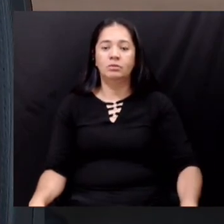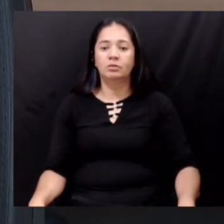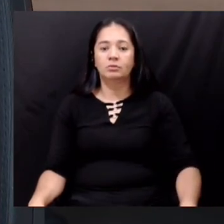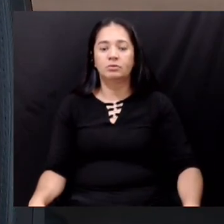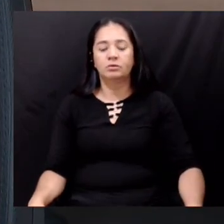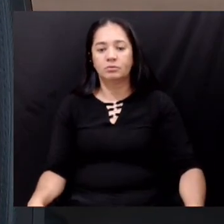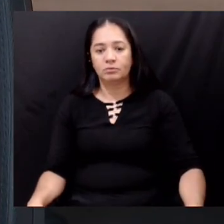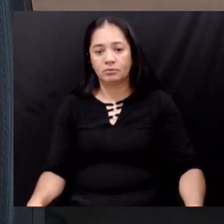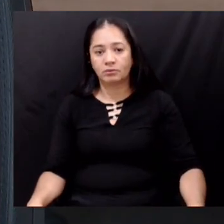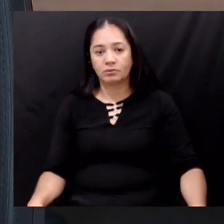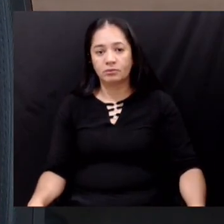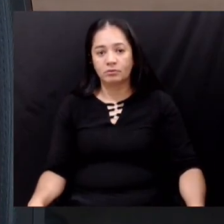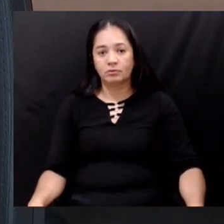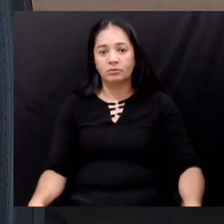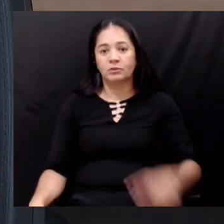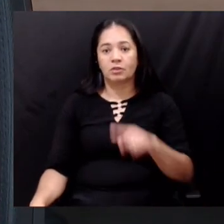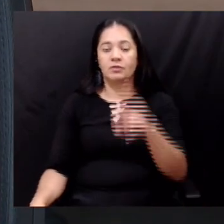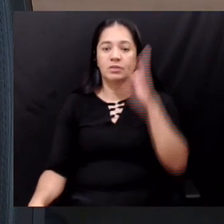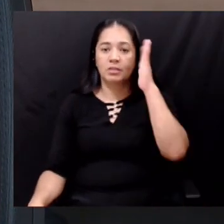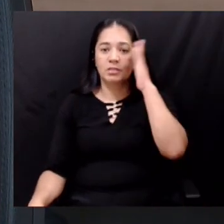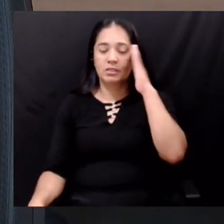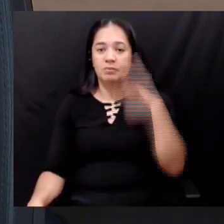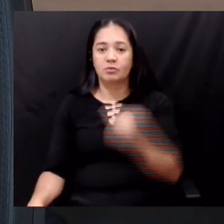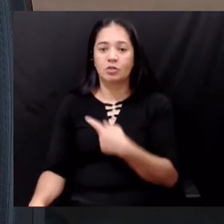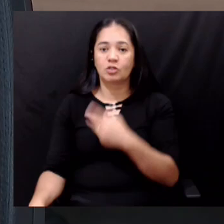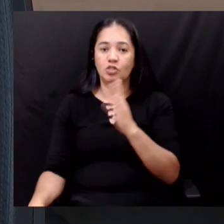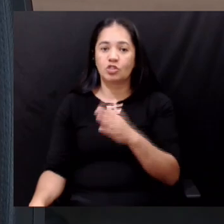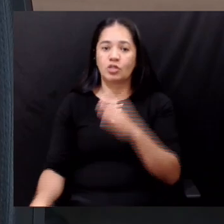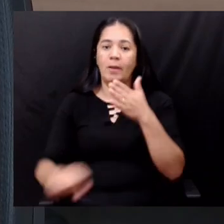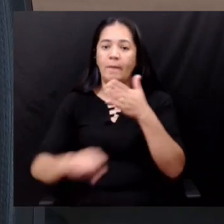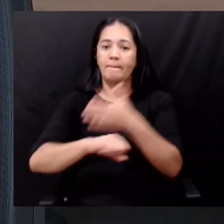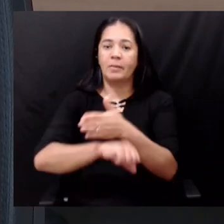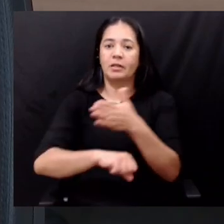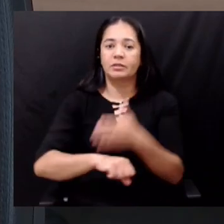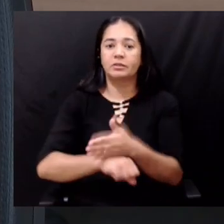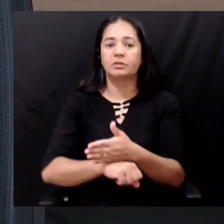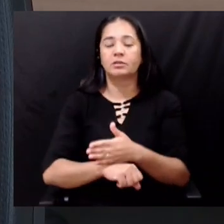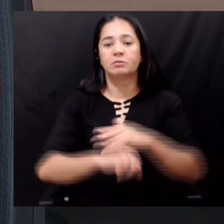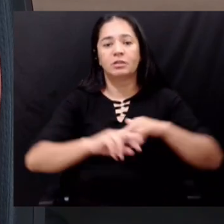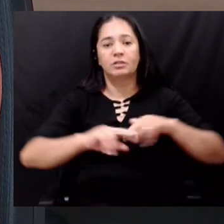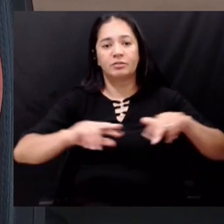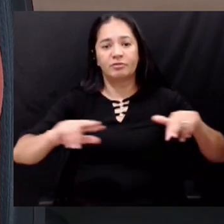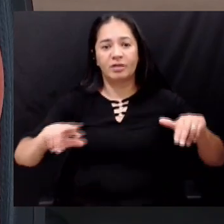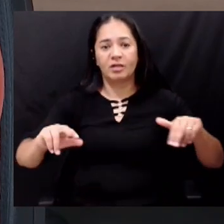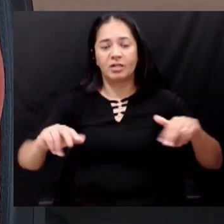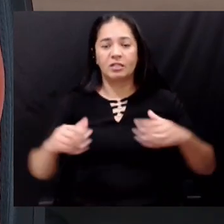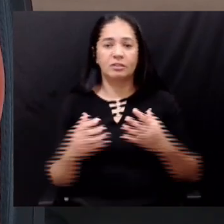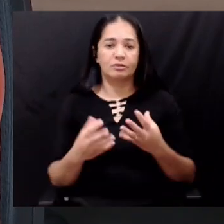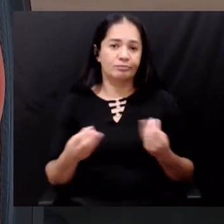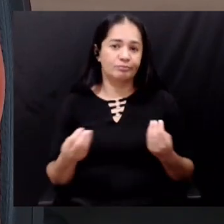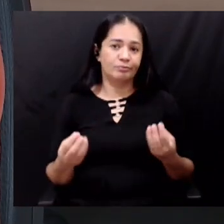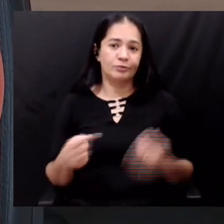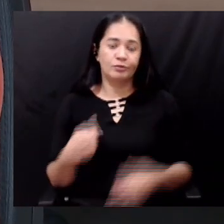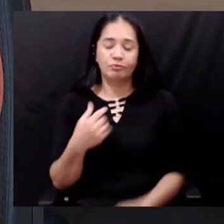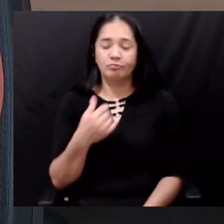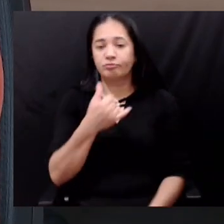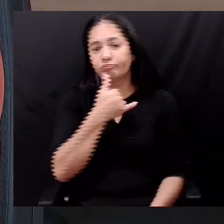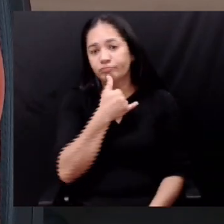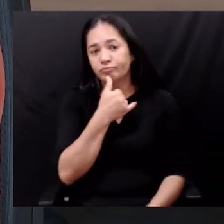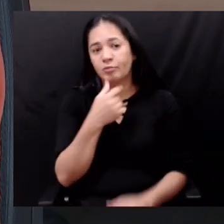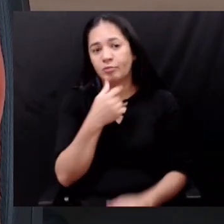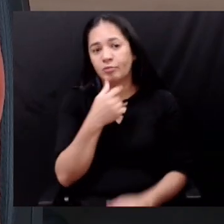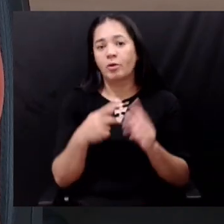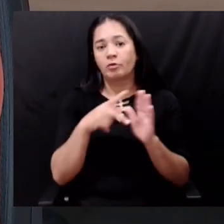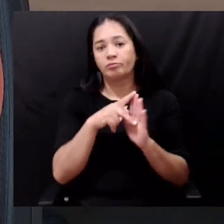gente já participou do Diversidade na Universidade. A gente lamentou muito quando esse programa foi descontinuado, porque para